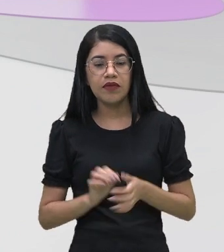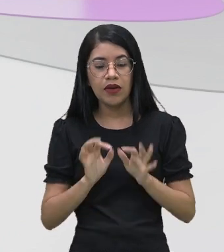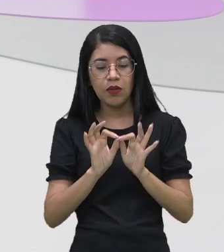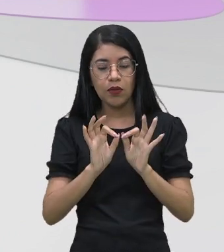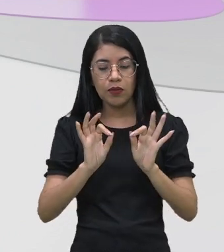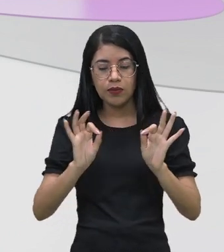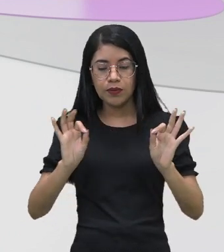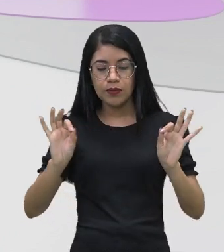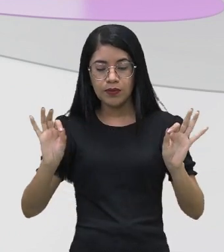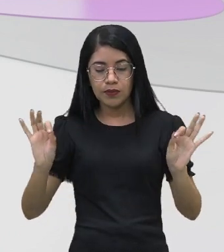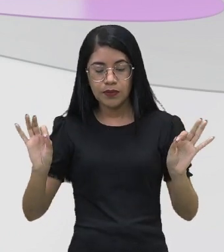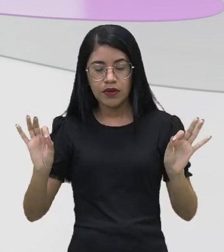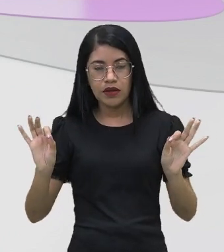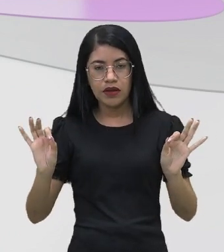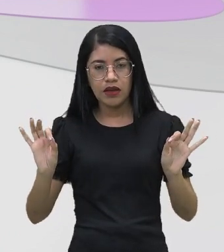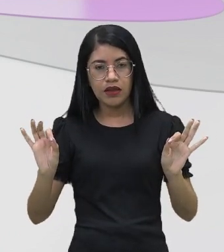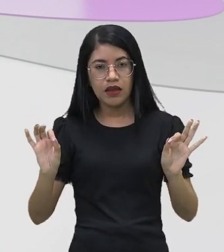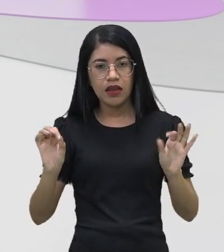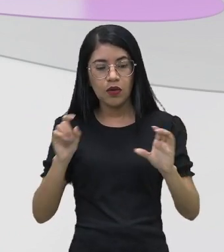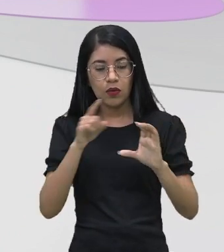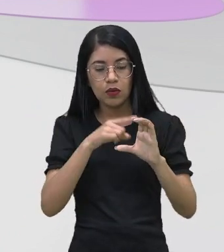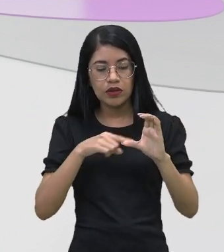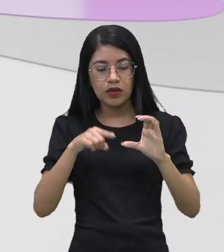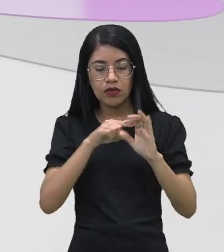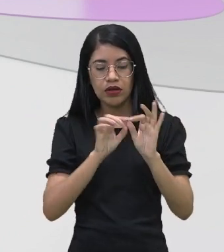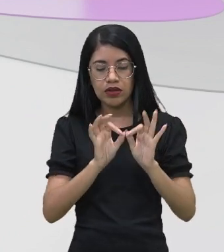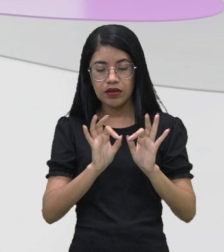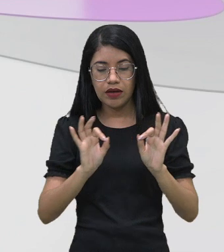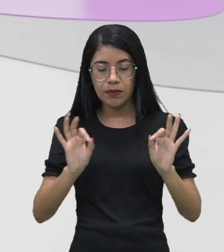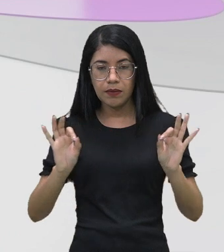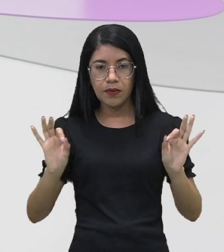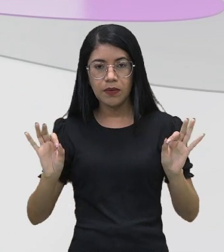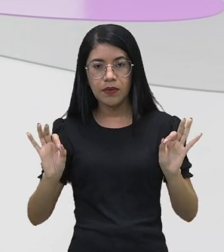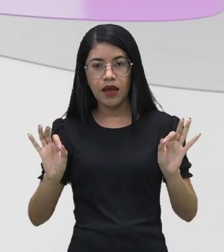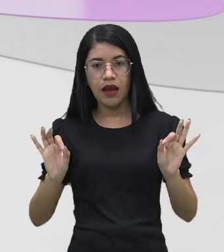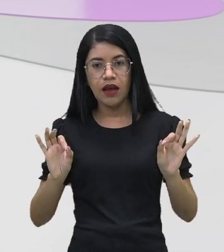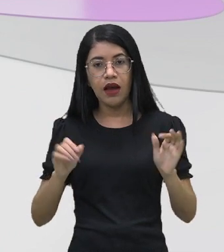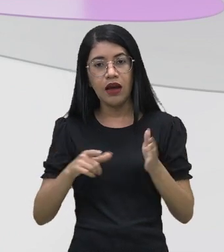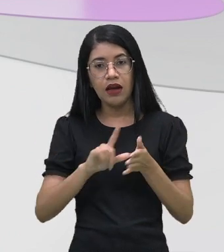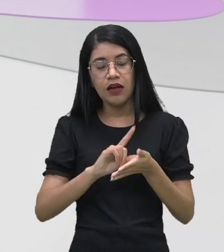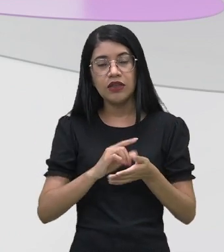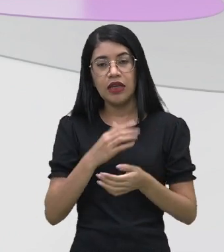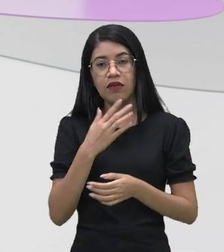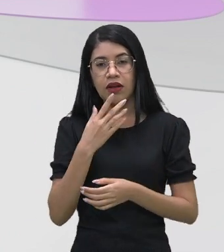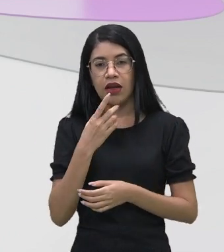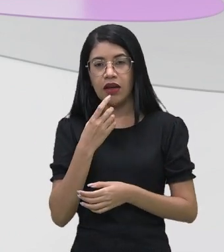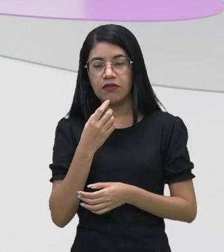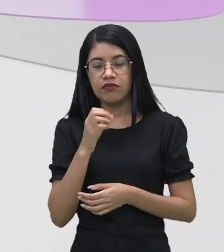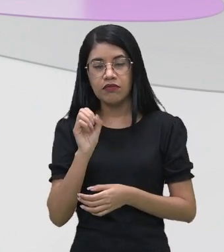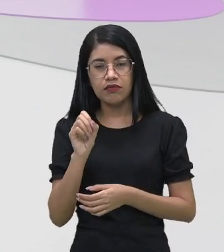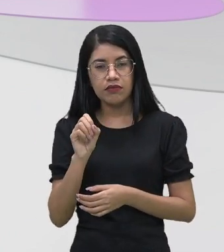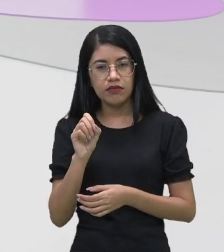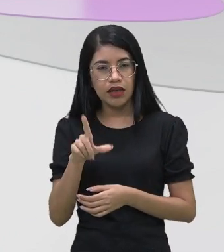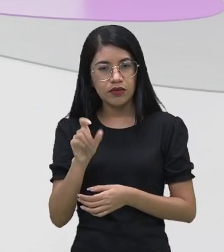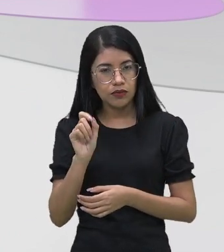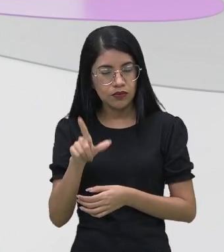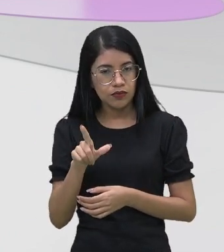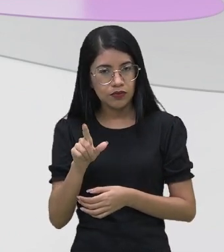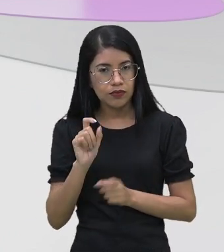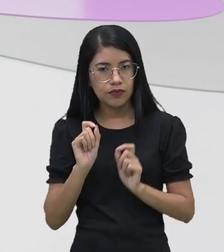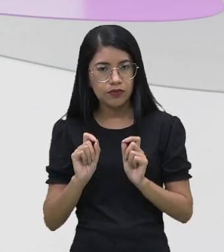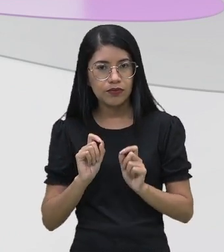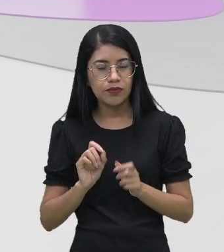circunferência de diâmetro AB, que está em azul, né? O diâmetro, o que é?